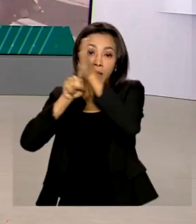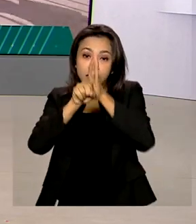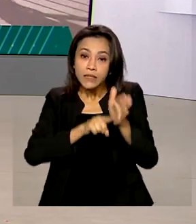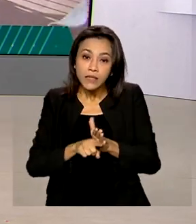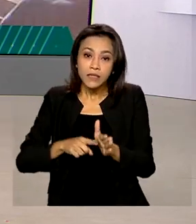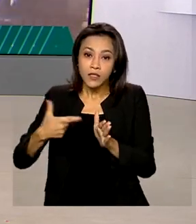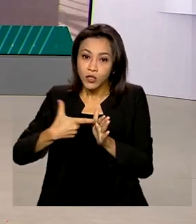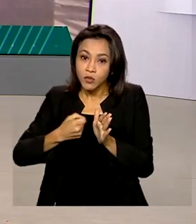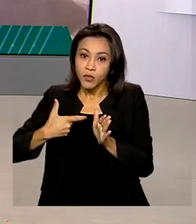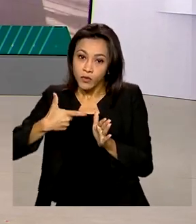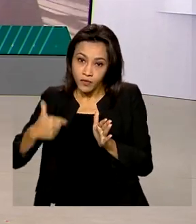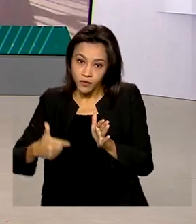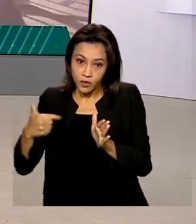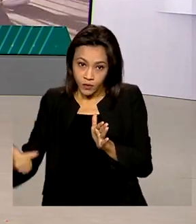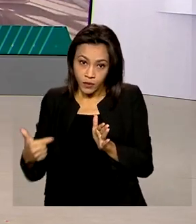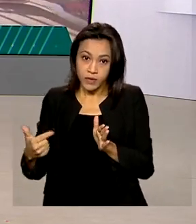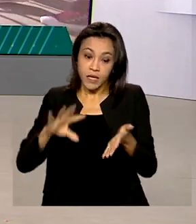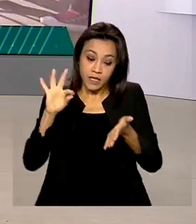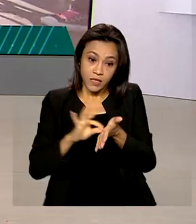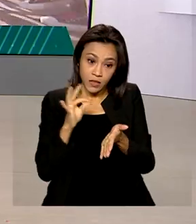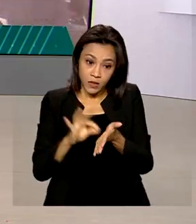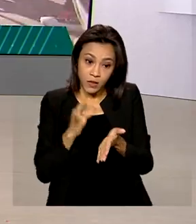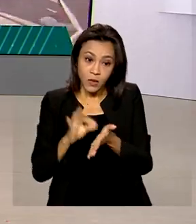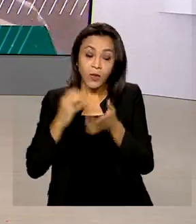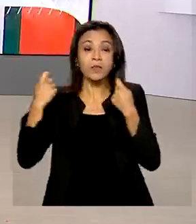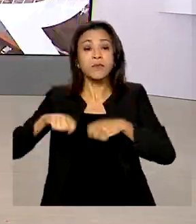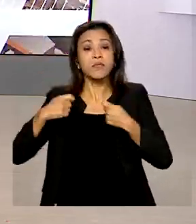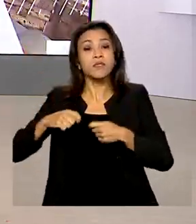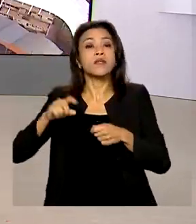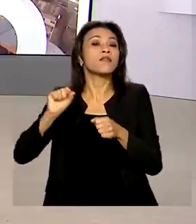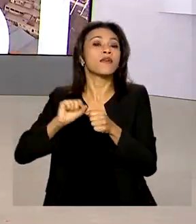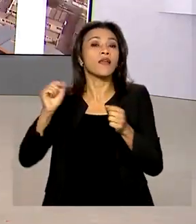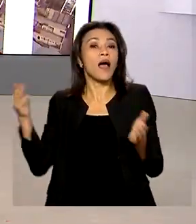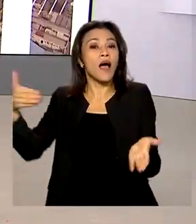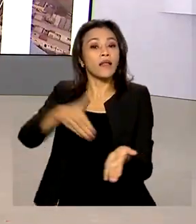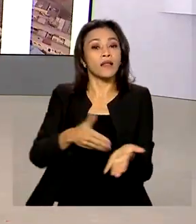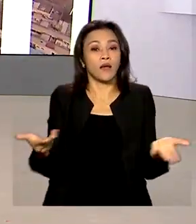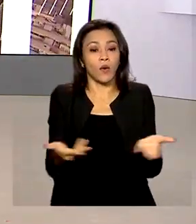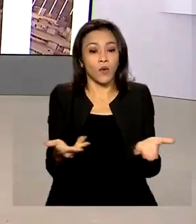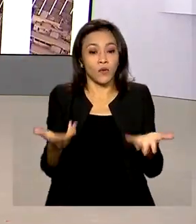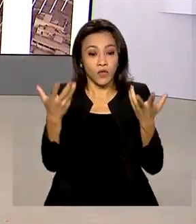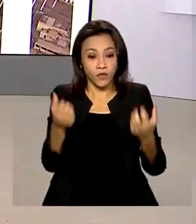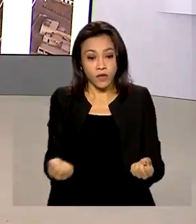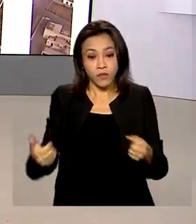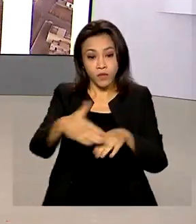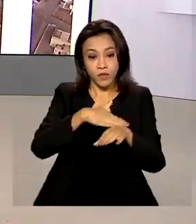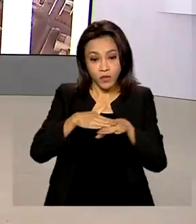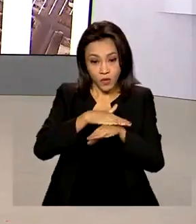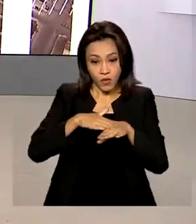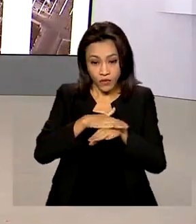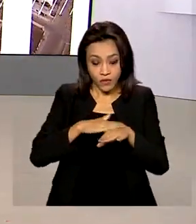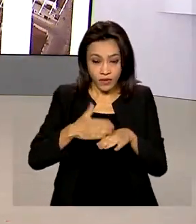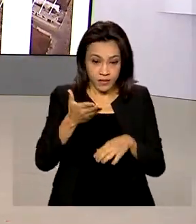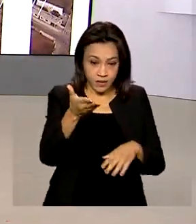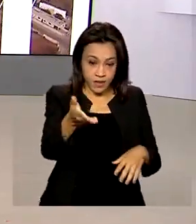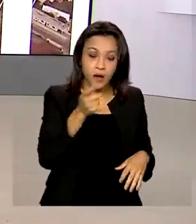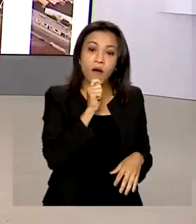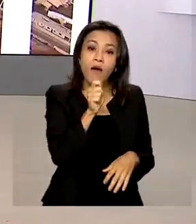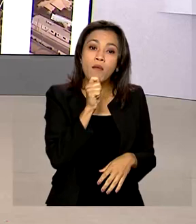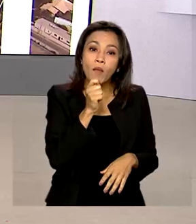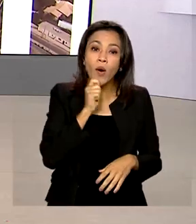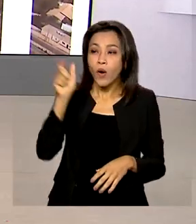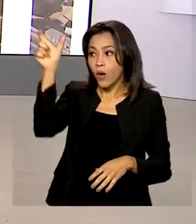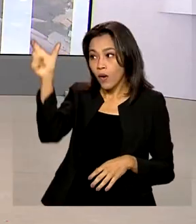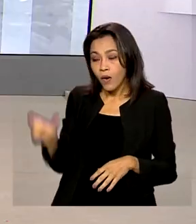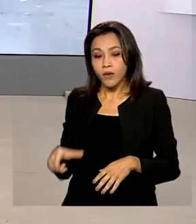inscrições devem ser feitas até hoje. Vamos conversar ao vivo com a repórter Márcia Fernandes, que tem